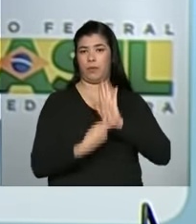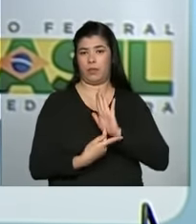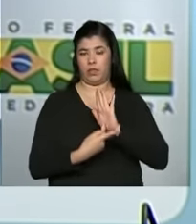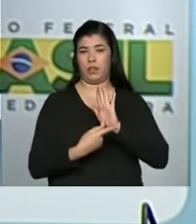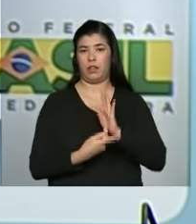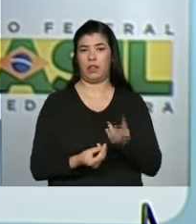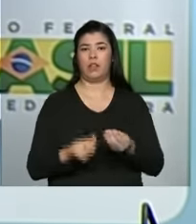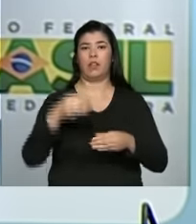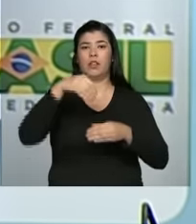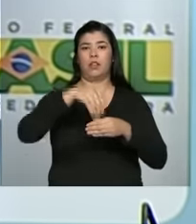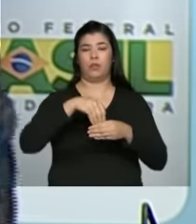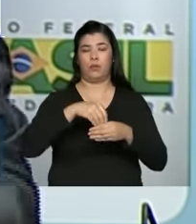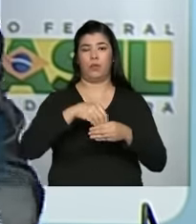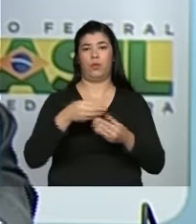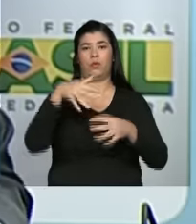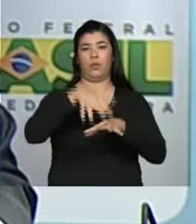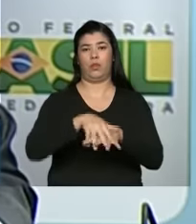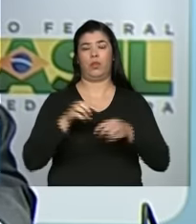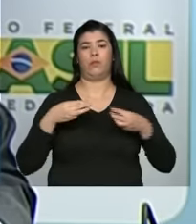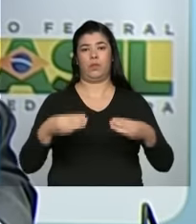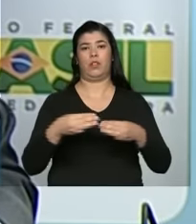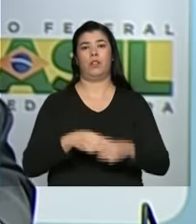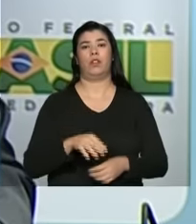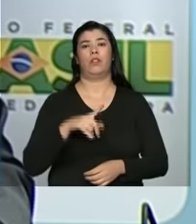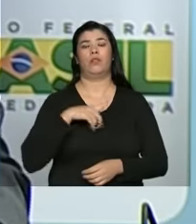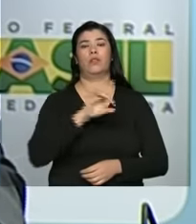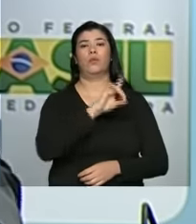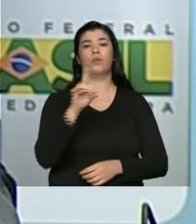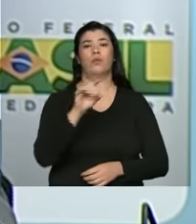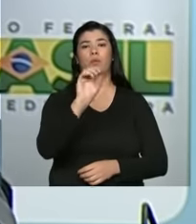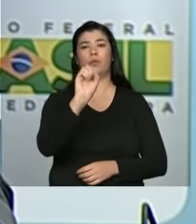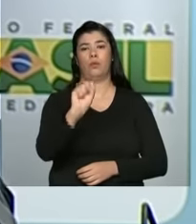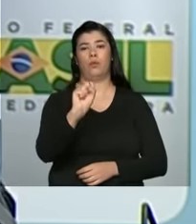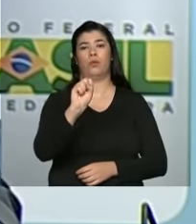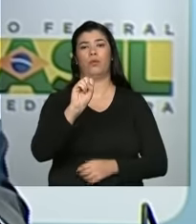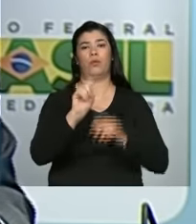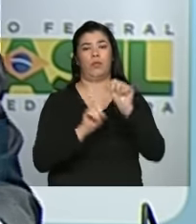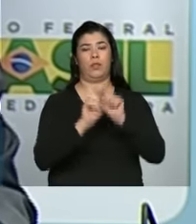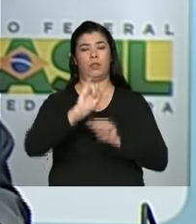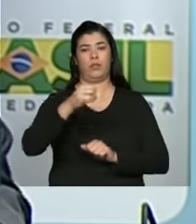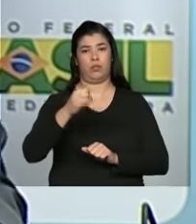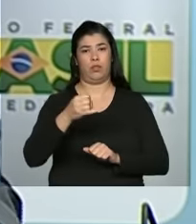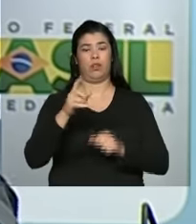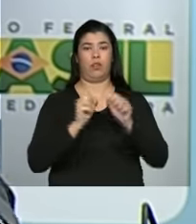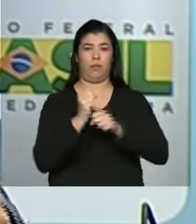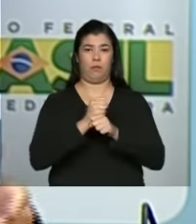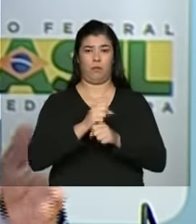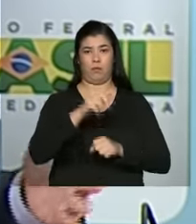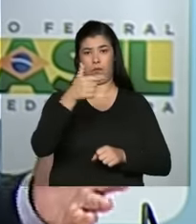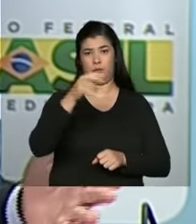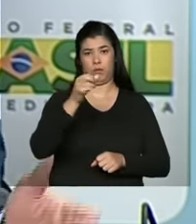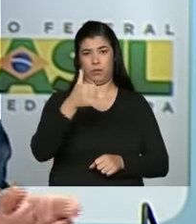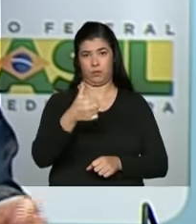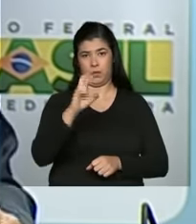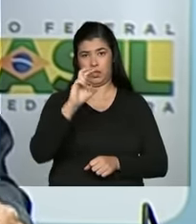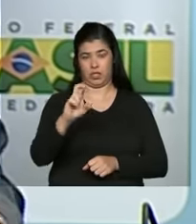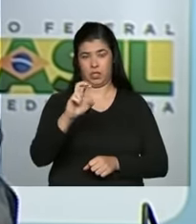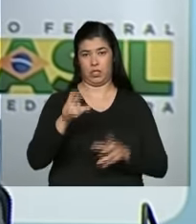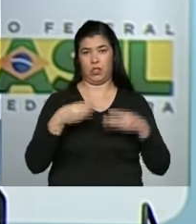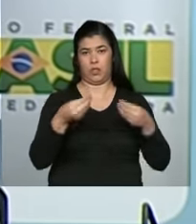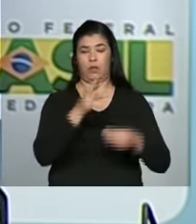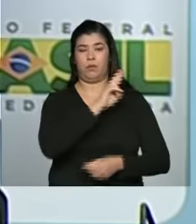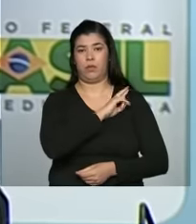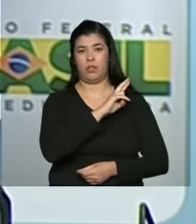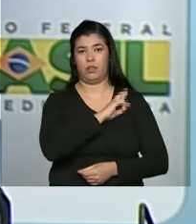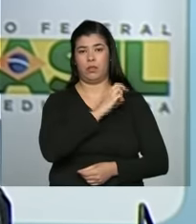interministerial número 38 de 8 de janeiro de 2015 que responsabilizava os Ministérios da Saúde